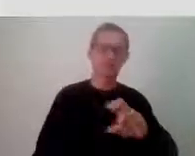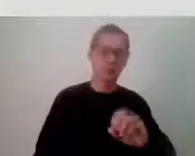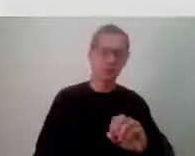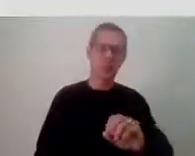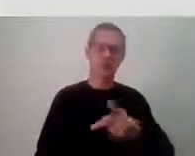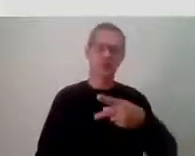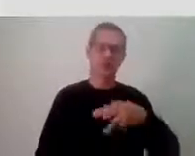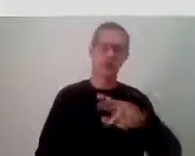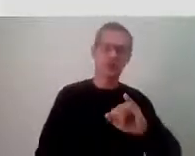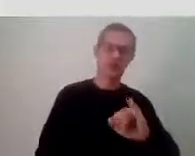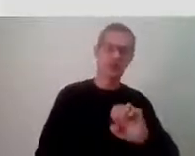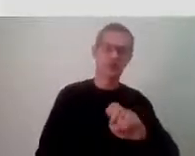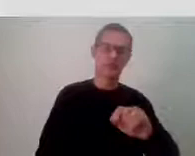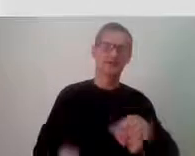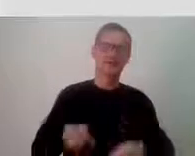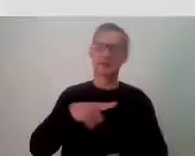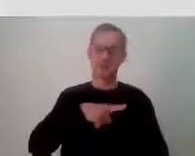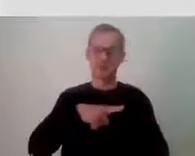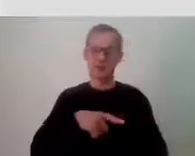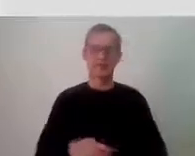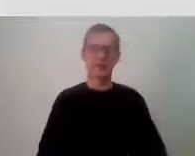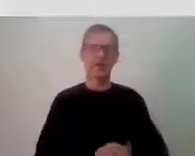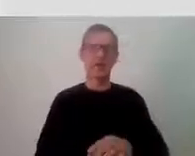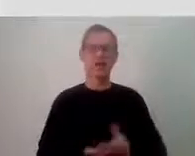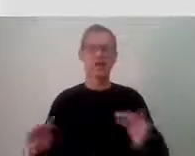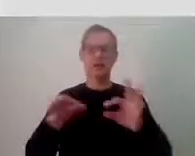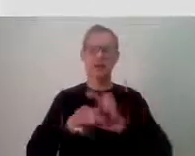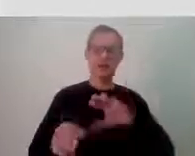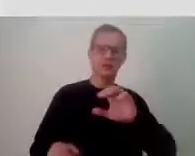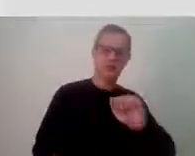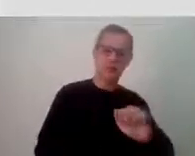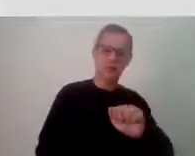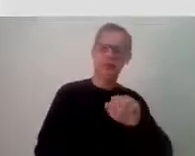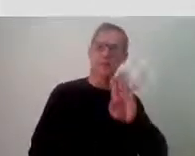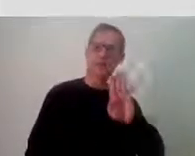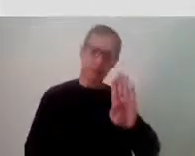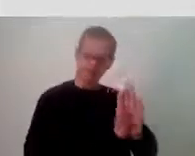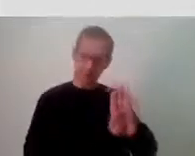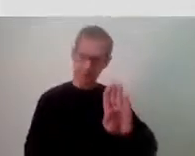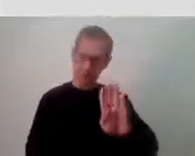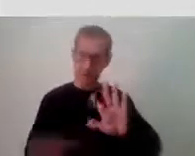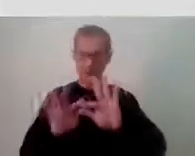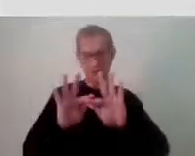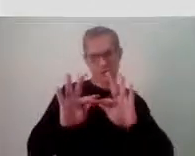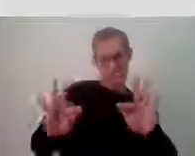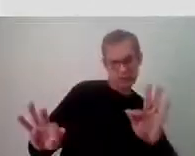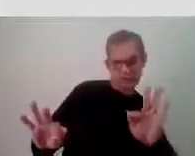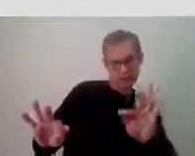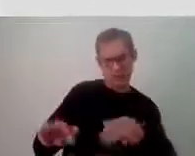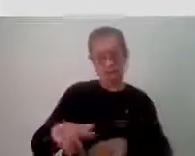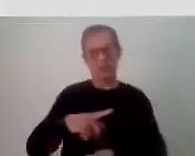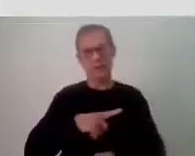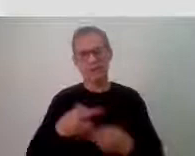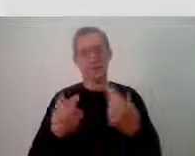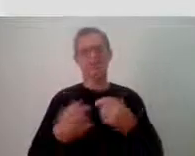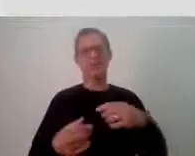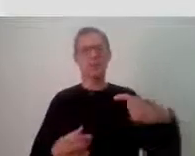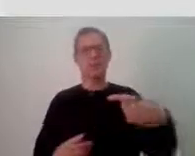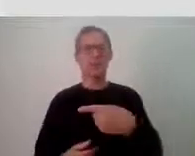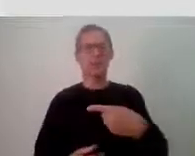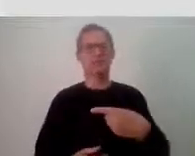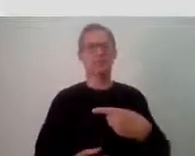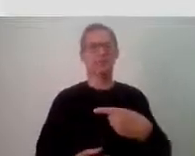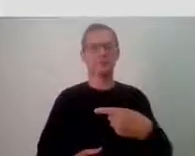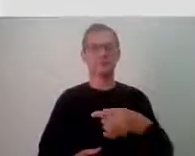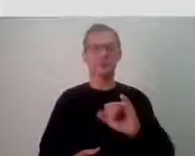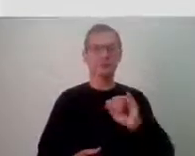Primeiro, se você tem a integral de a a b, ela de uma função, ela vai ser igual a menos